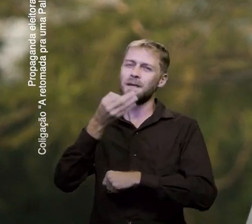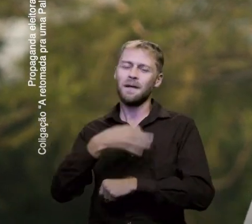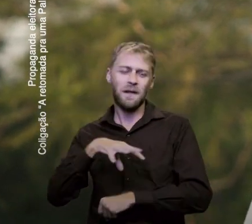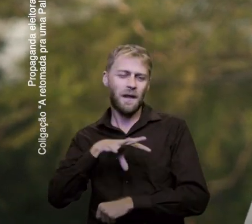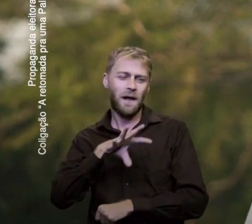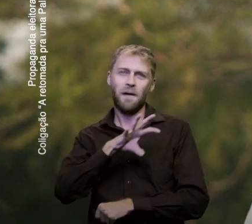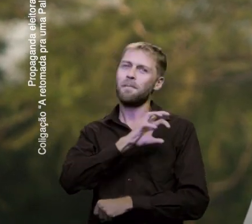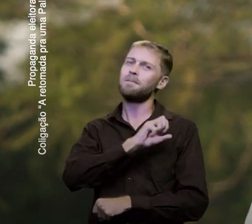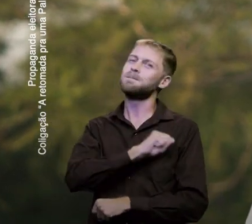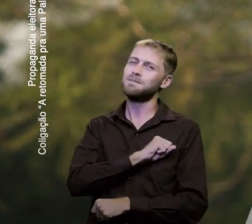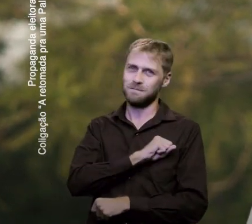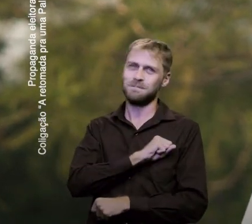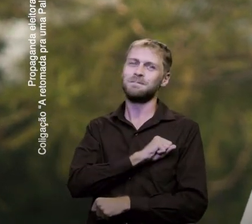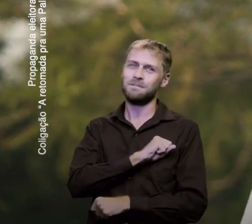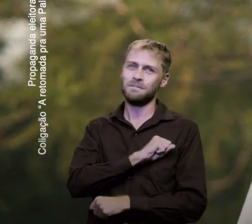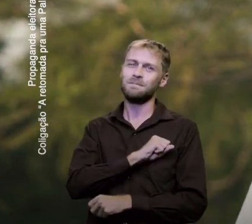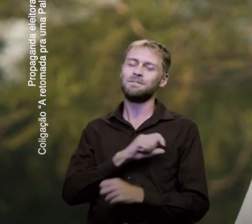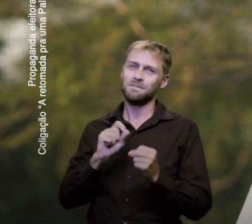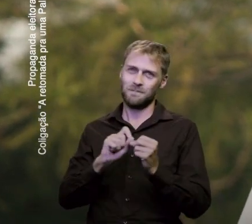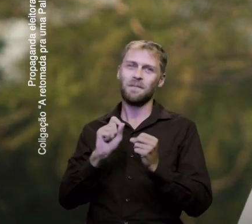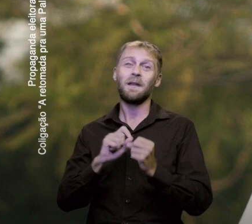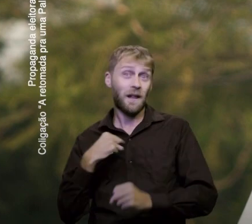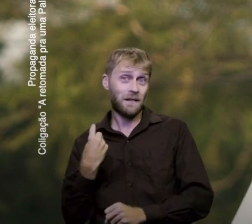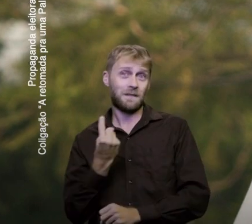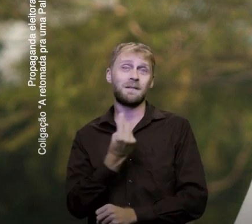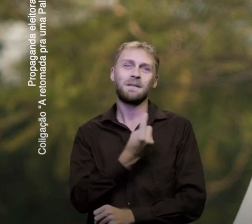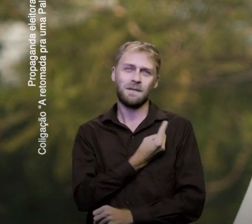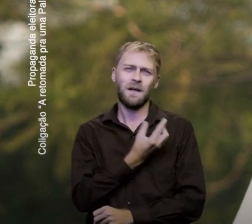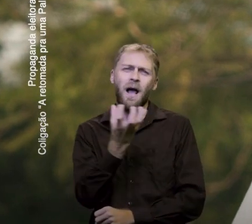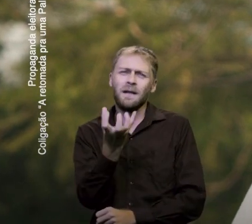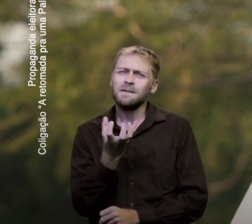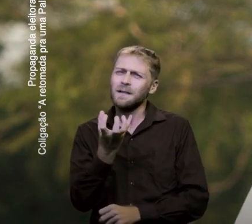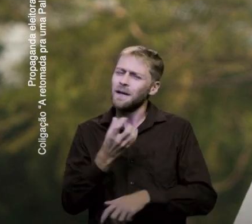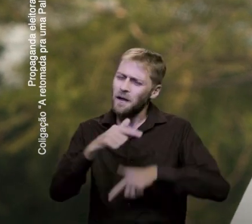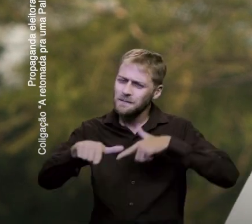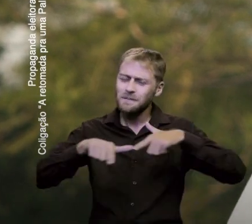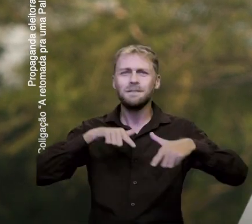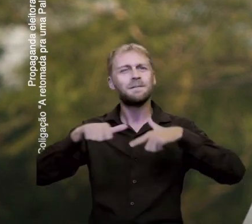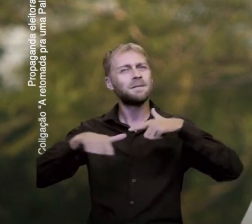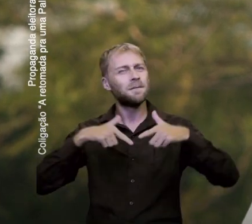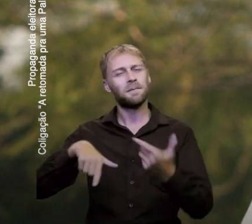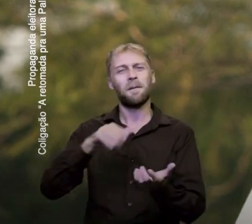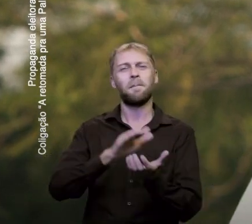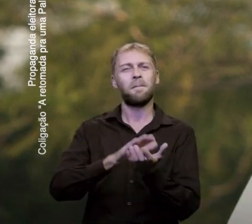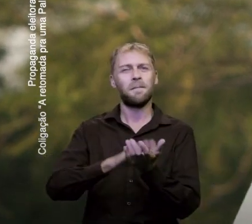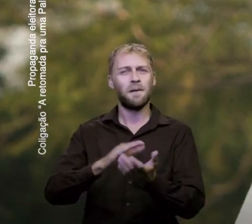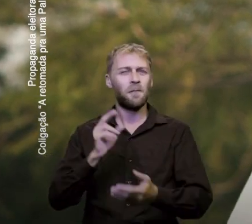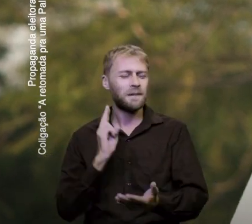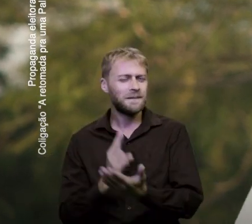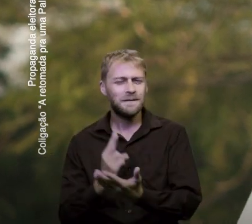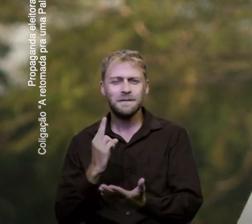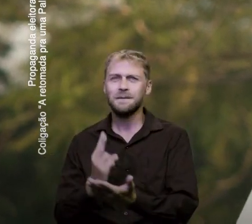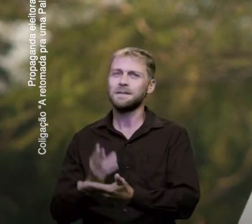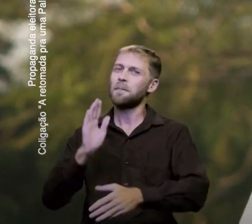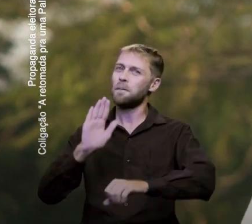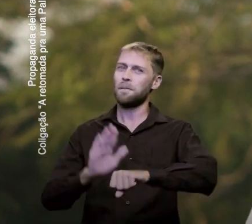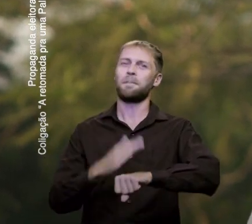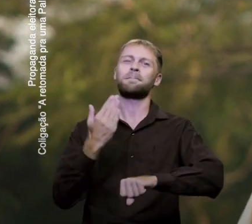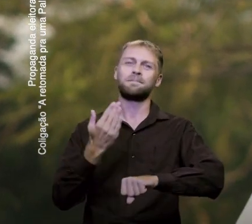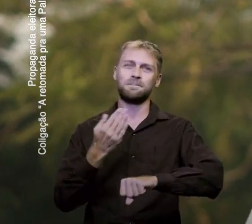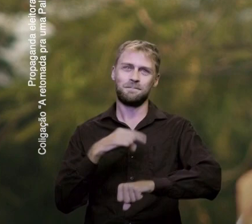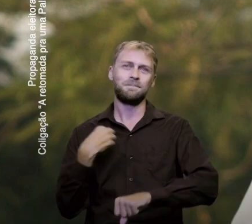muito carinho e muito amor. E isso fez com que a nossa vontade de trabalhar por Palmas